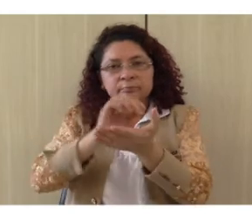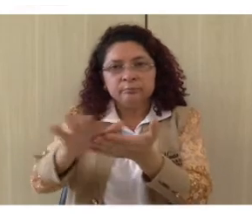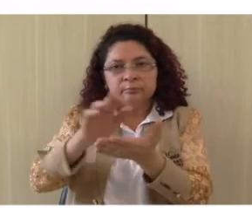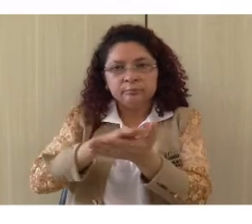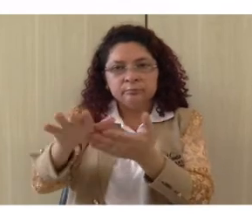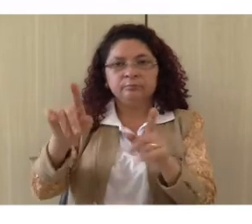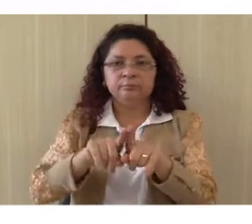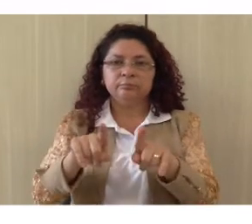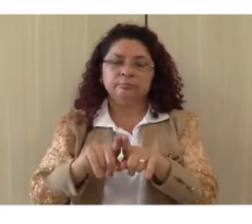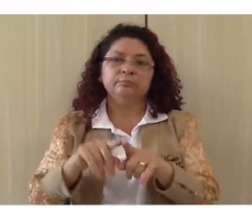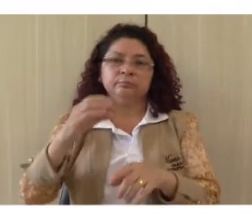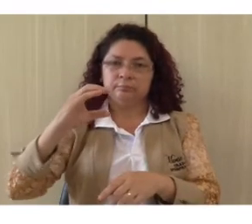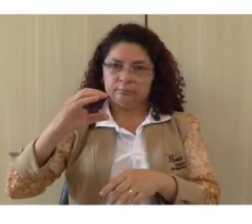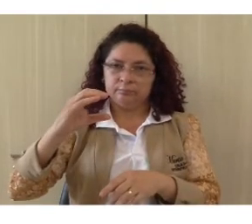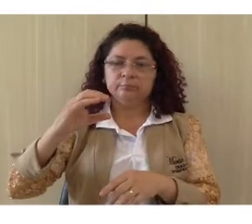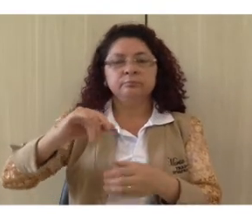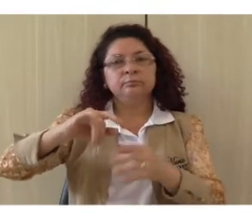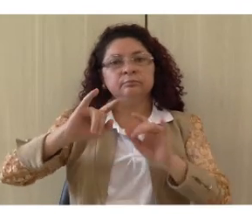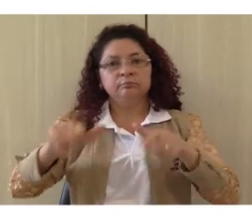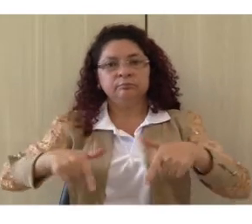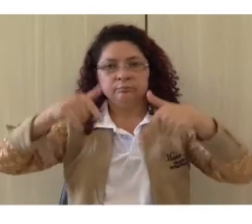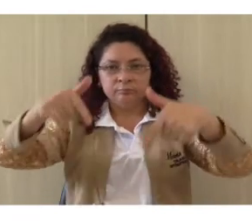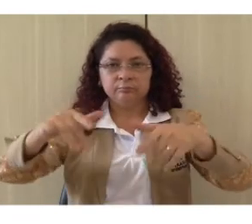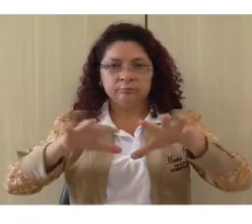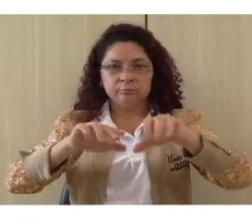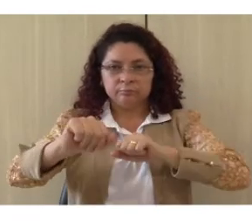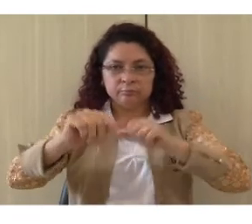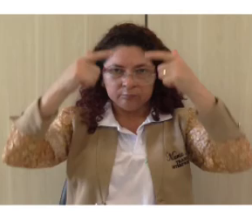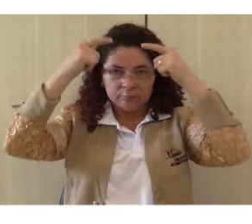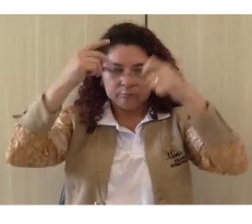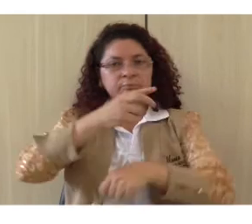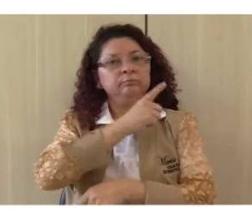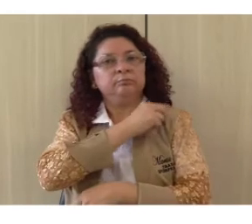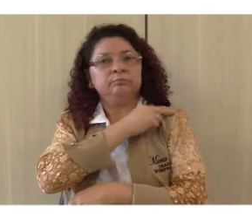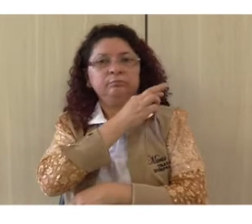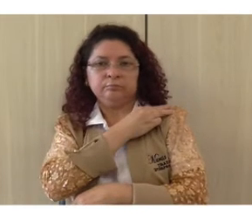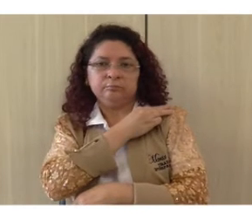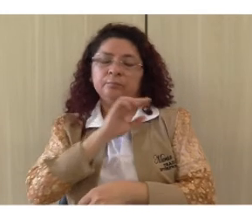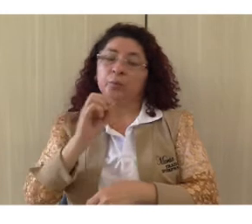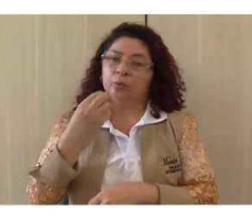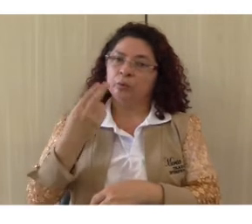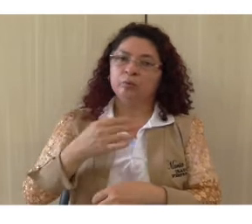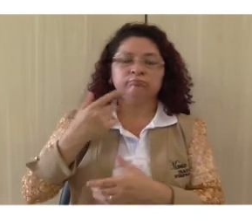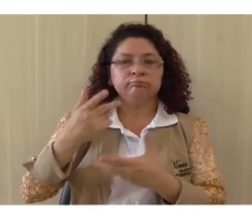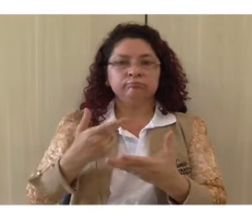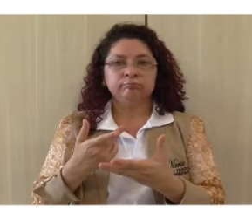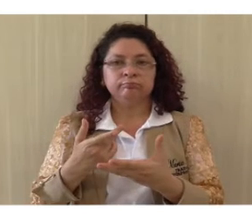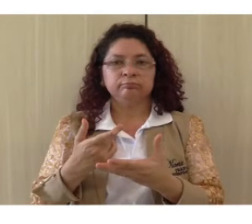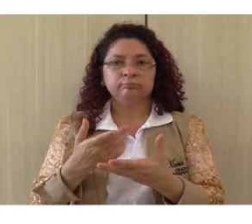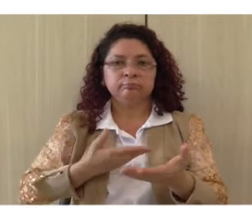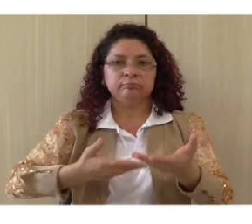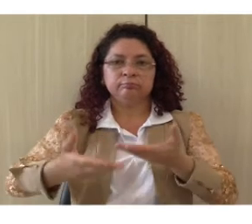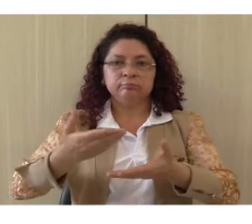fotocópias. C. Certificado, diploma de conclusão do ensino médio ou certificado de proficiência obtido